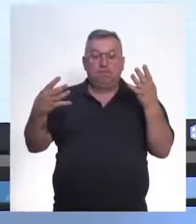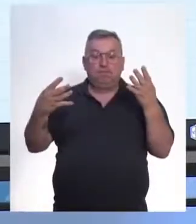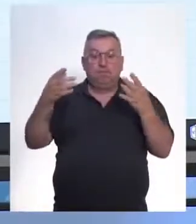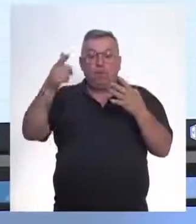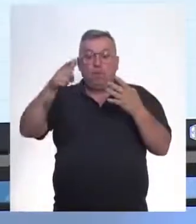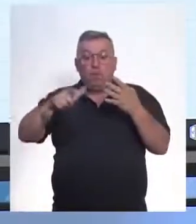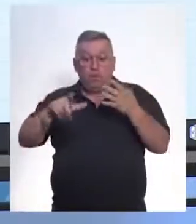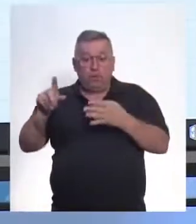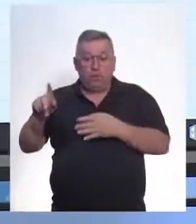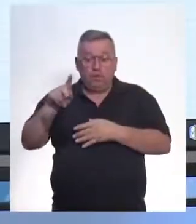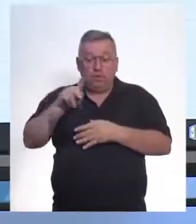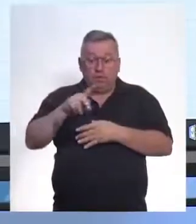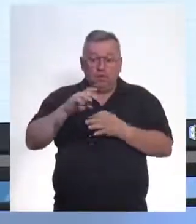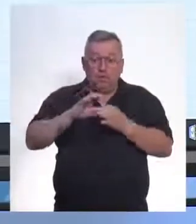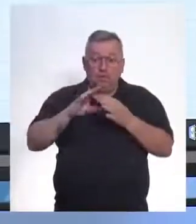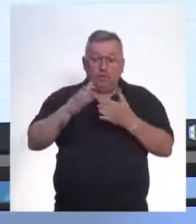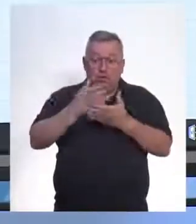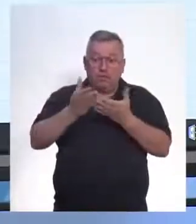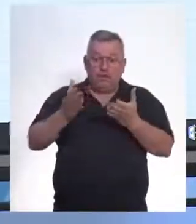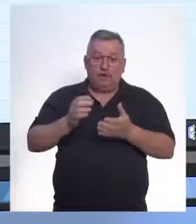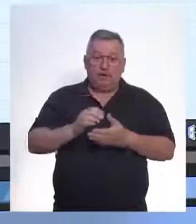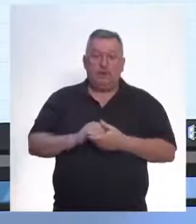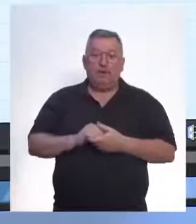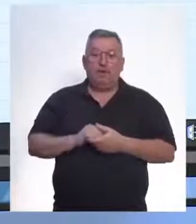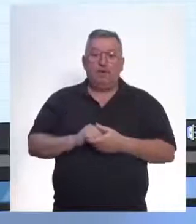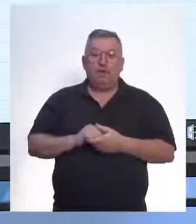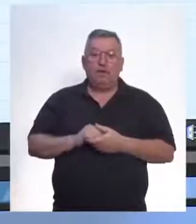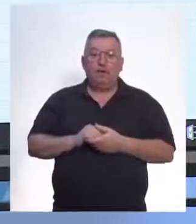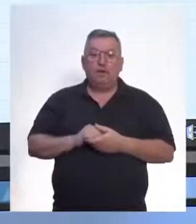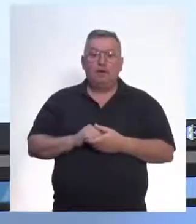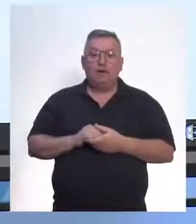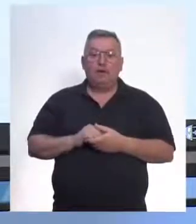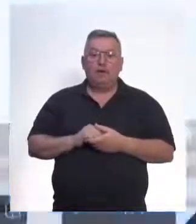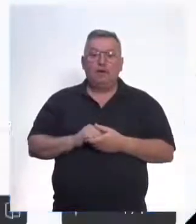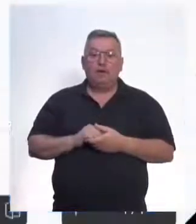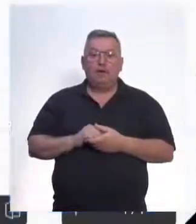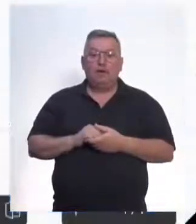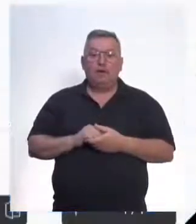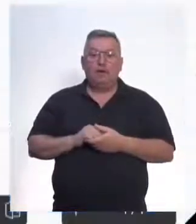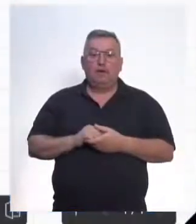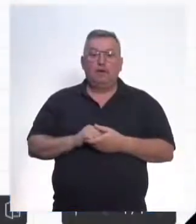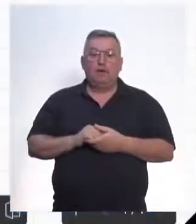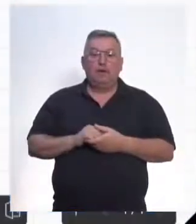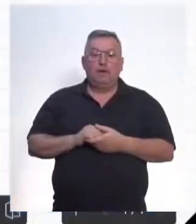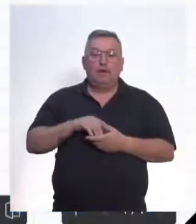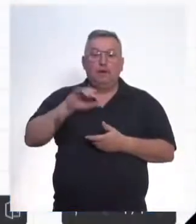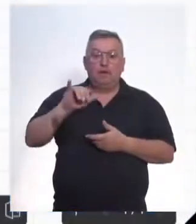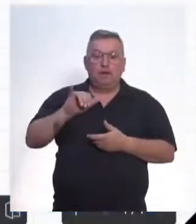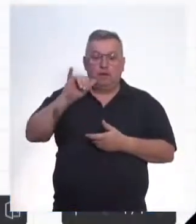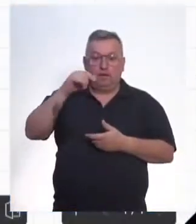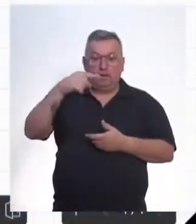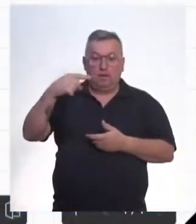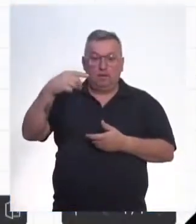outro que o professor Osmar deixou para vocês, que, se eu não me engano, é y igual a